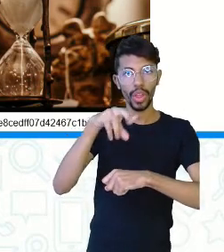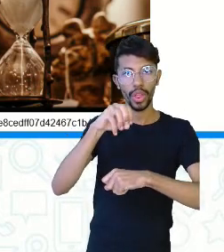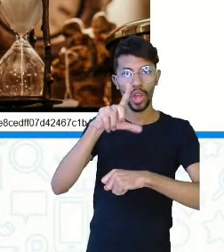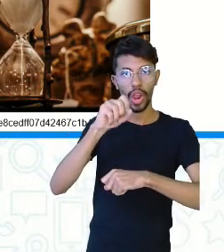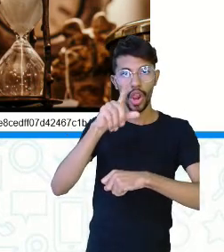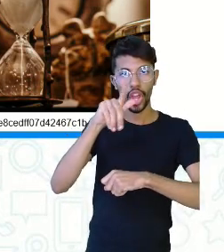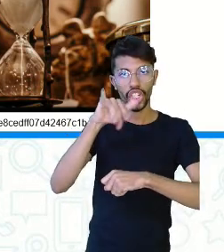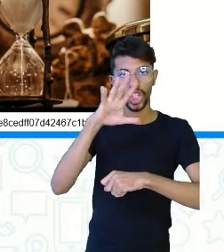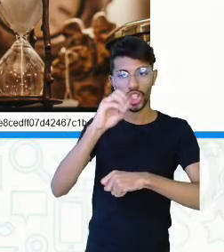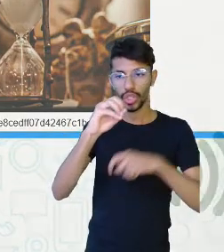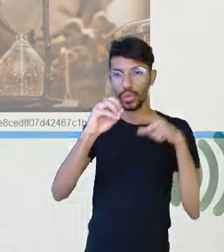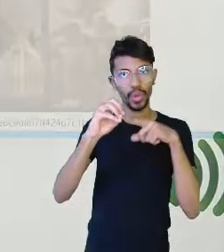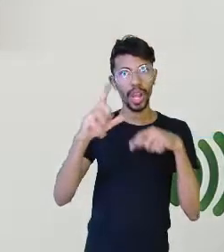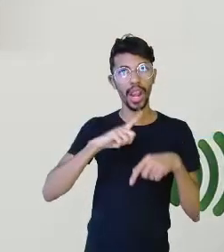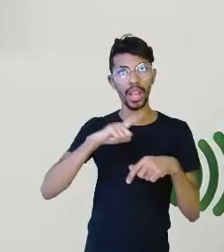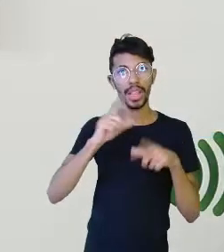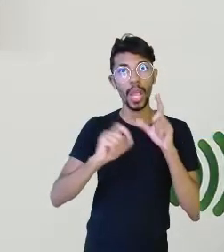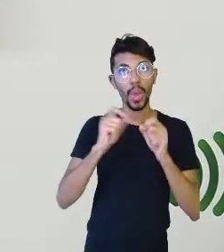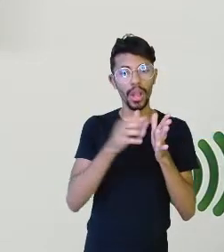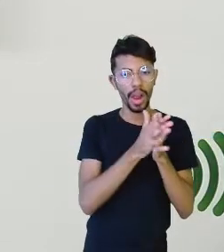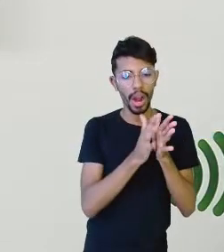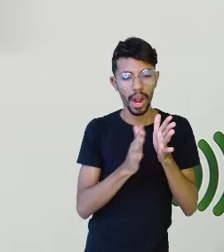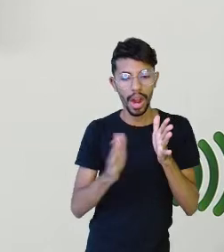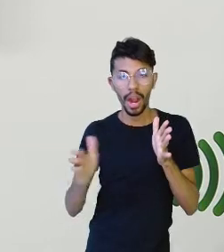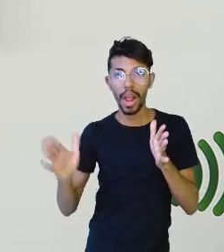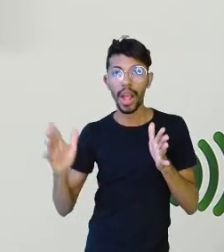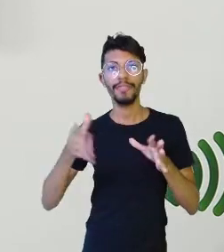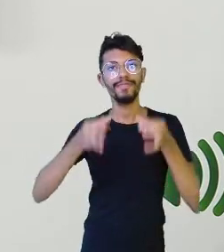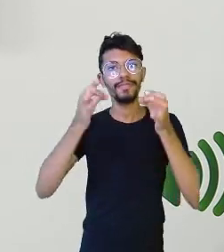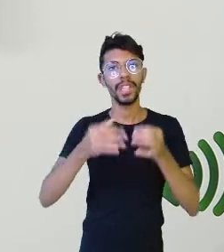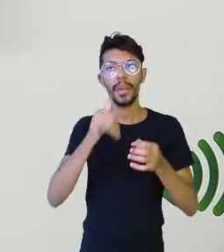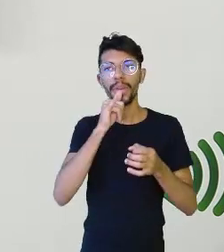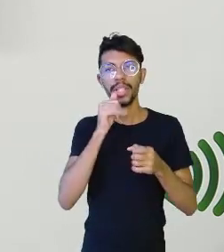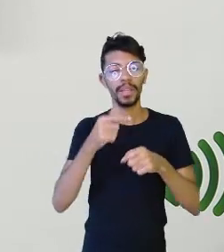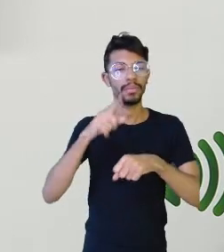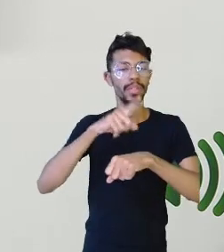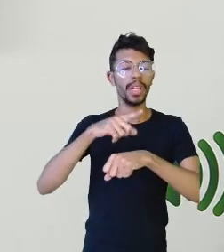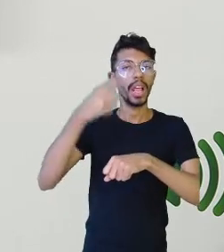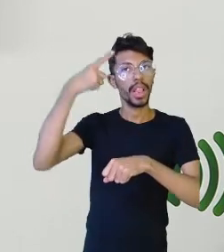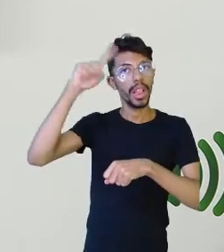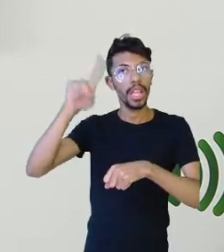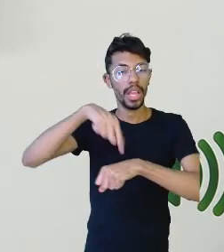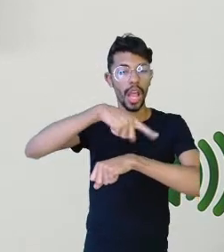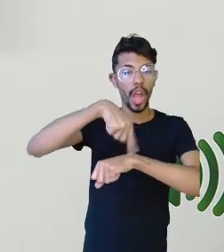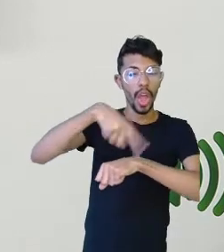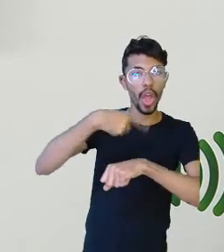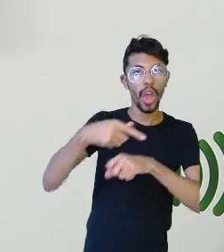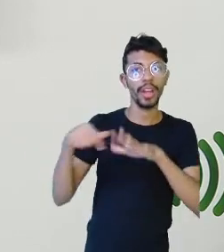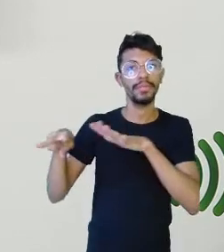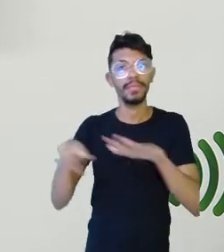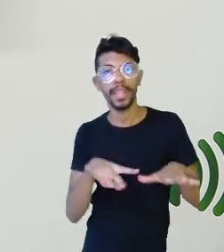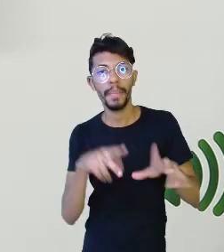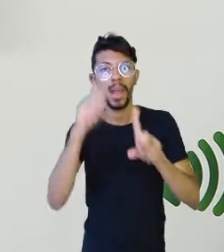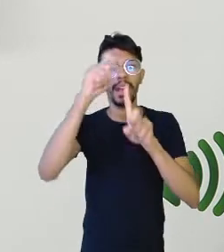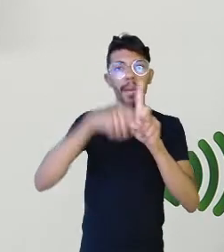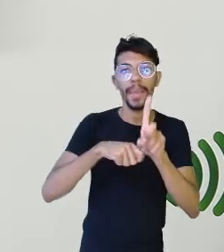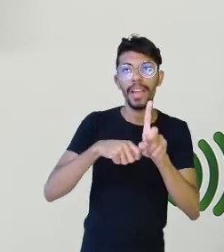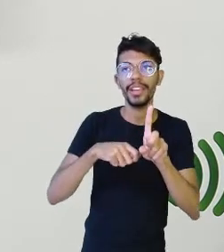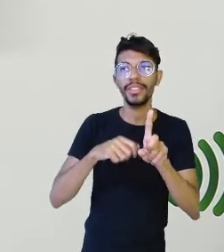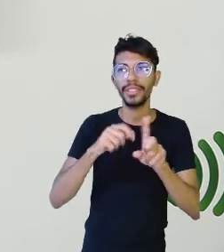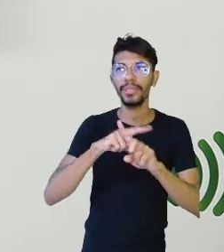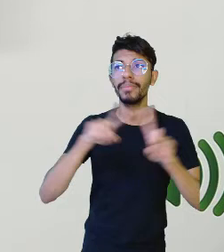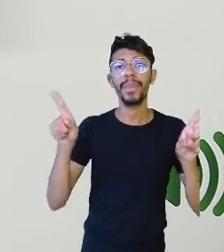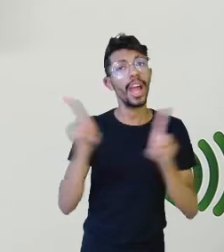conto, ele vai seguir uma ordem do tempo, dias, horas, pode ser semanas, meses, tá certo? Mas temos